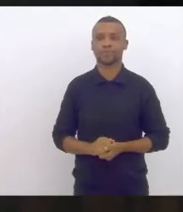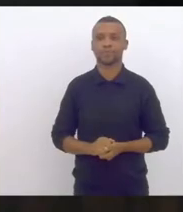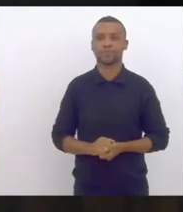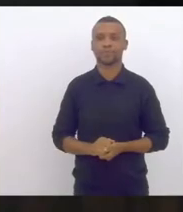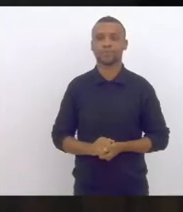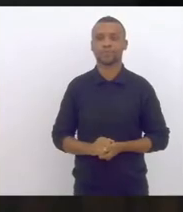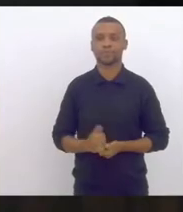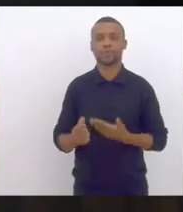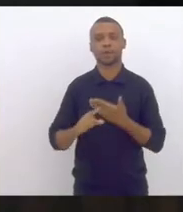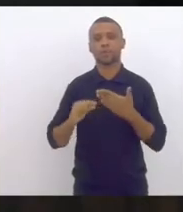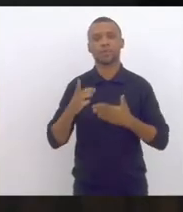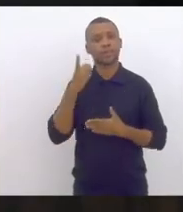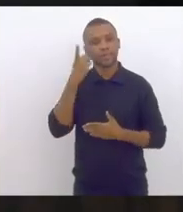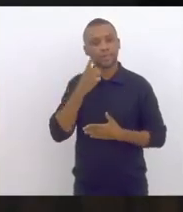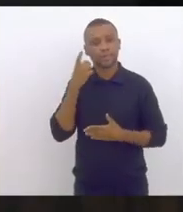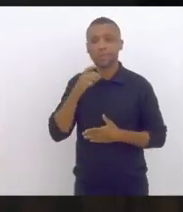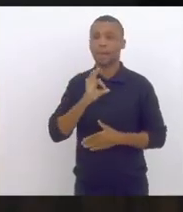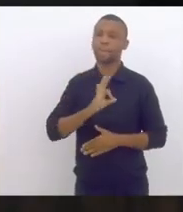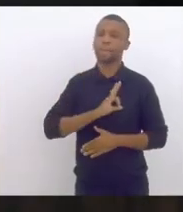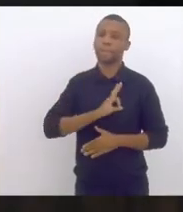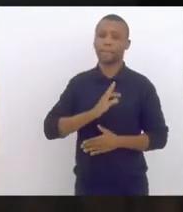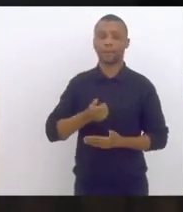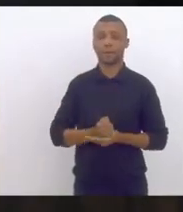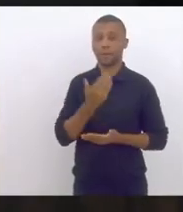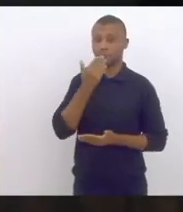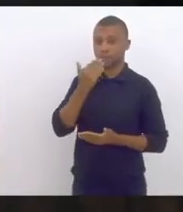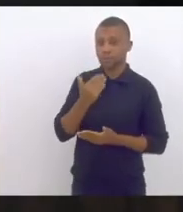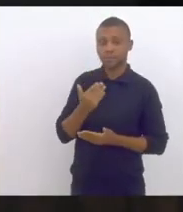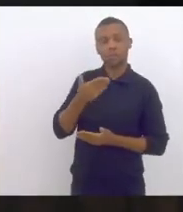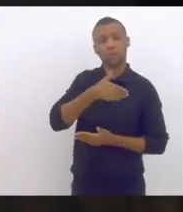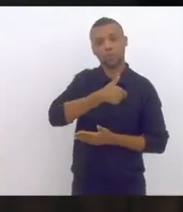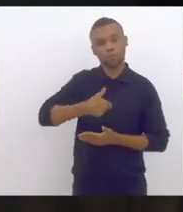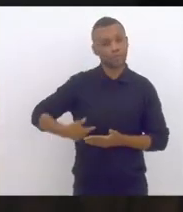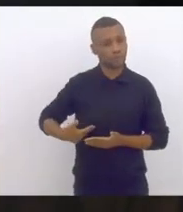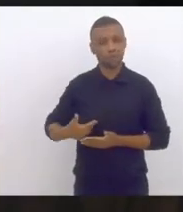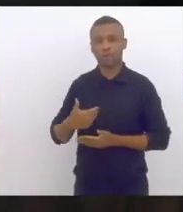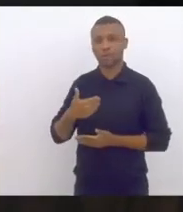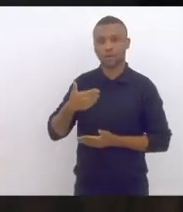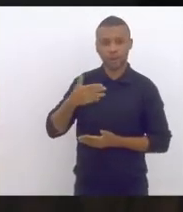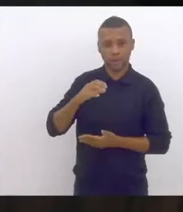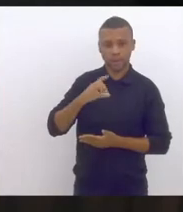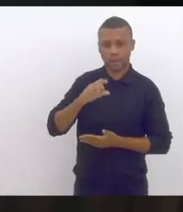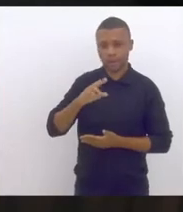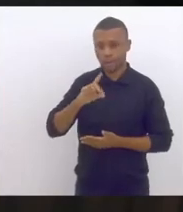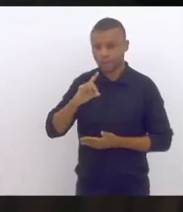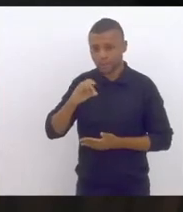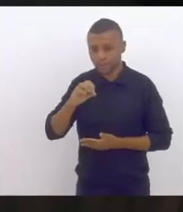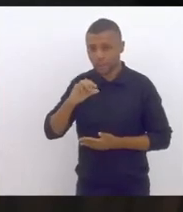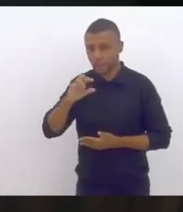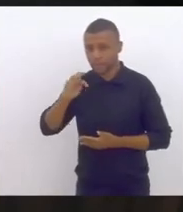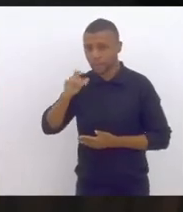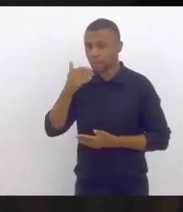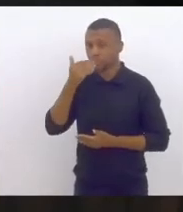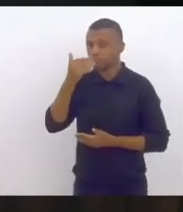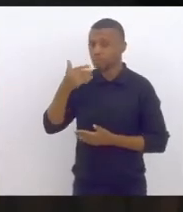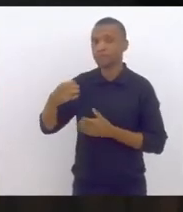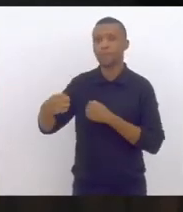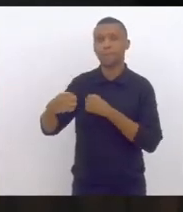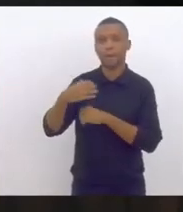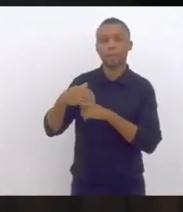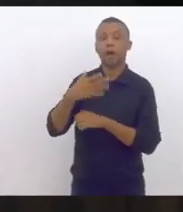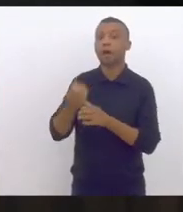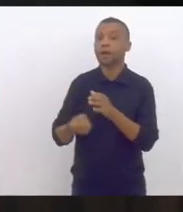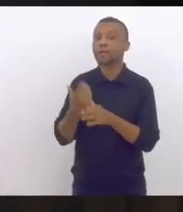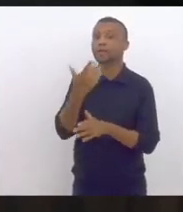de autoria da deputada Marta Rocha, que solicita ao excelentíssimo senhor governador Cláudio Castro o envio de mensagem dispondo a criação de mais